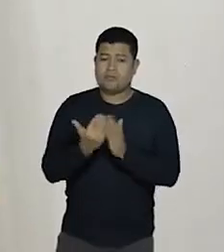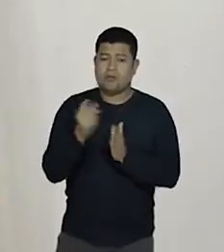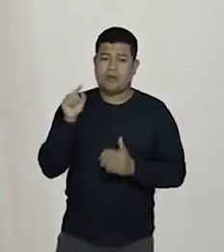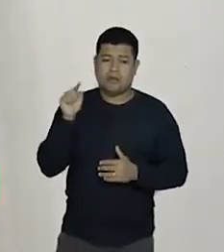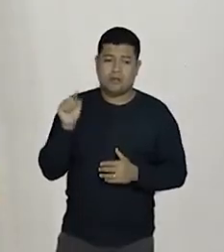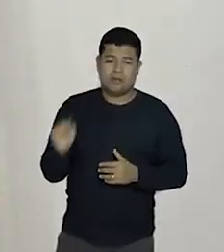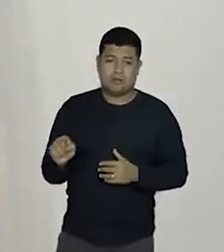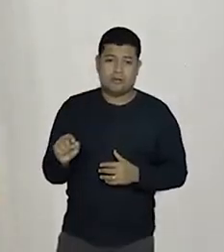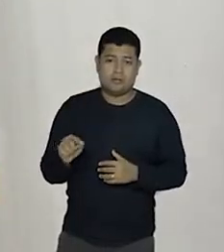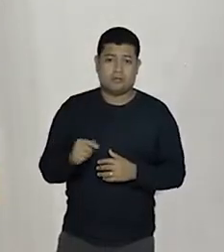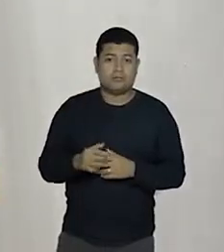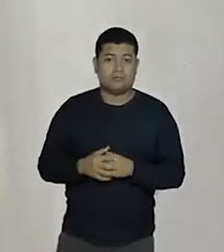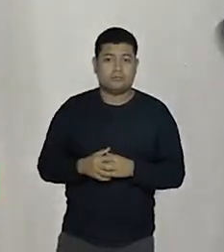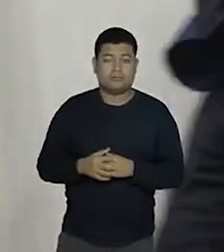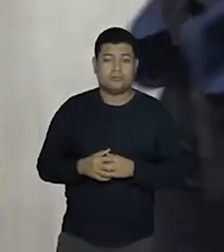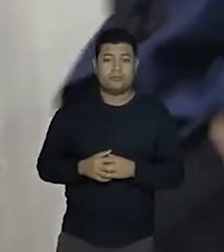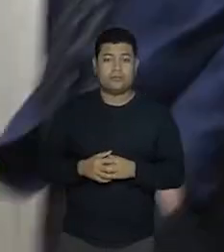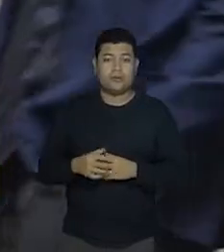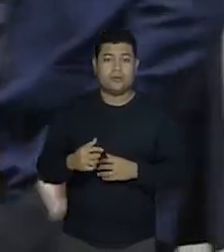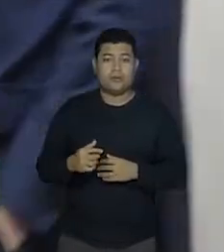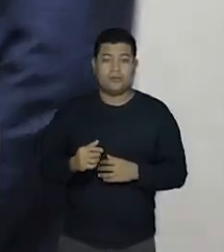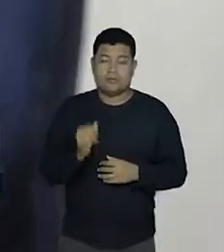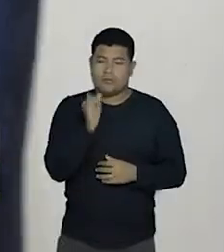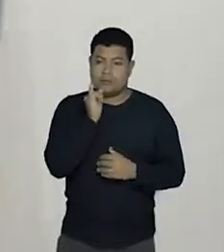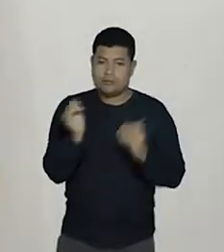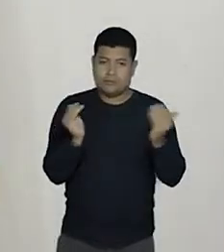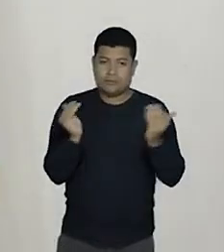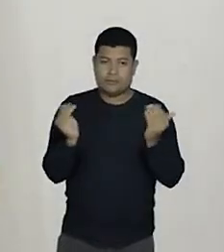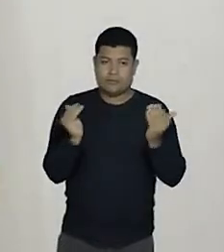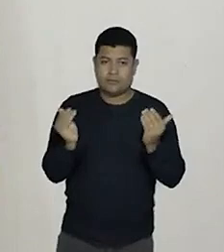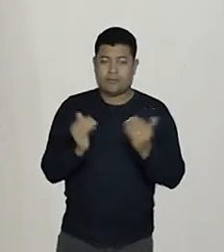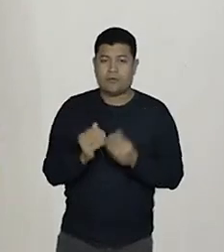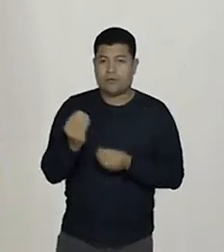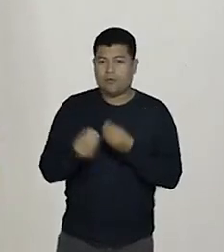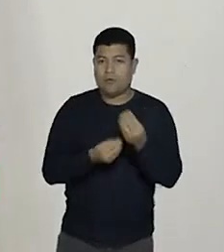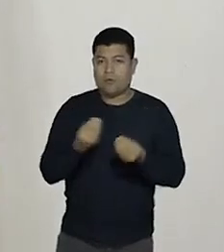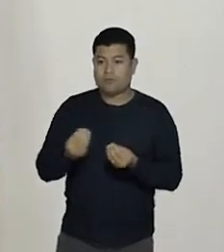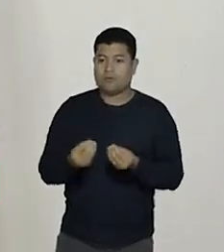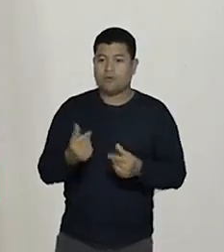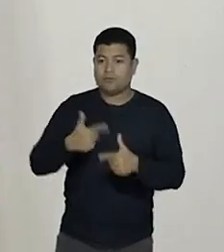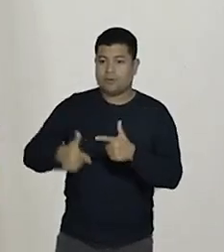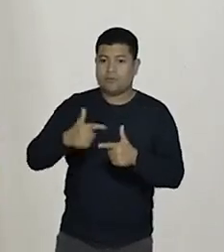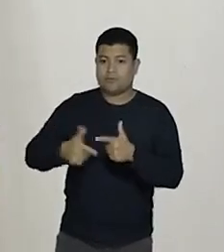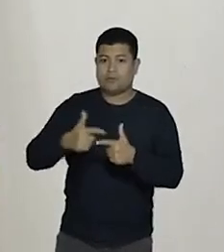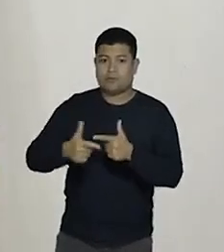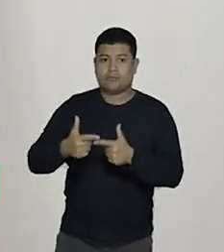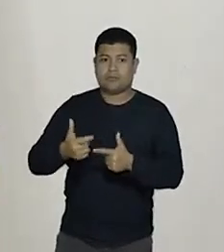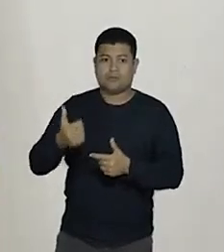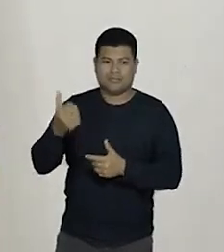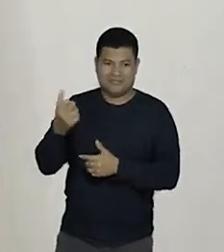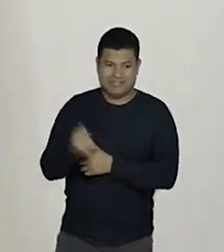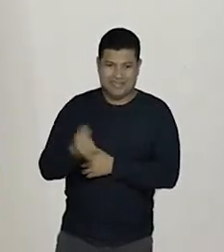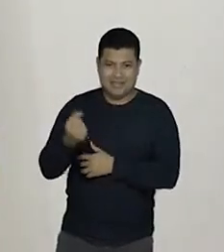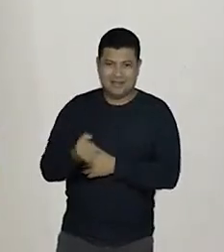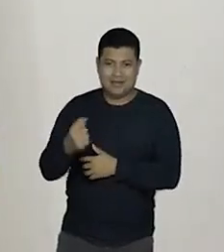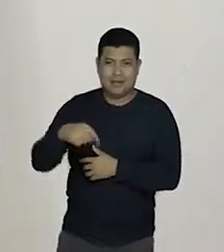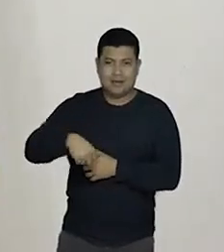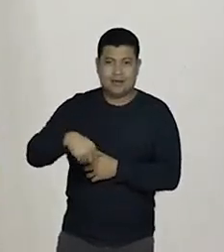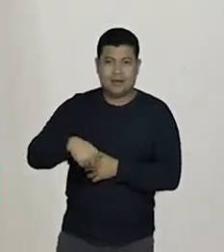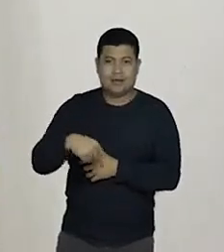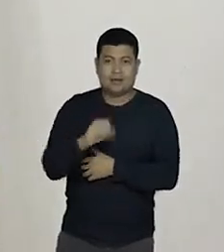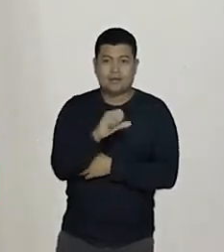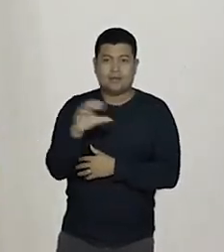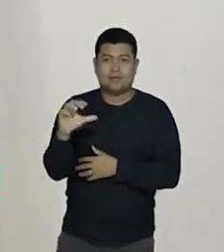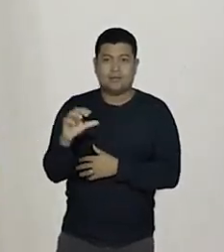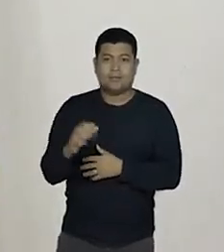exemplificar um pouco a questão a que nível está a crise do leito hoje em Santa Catarina se nós pegarmos